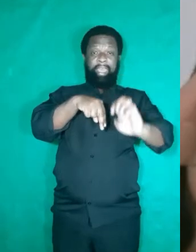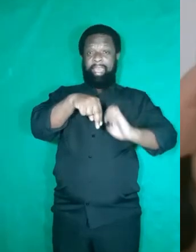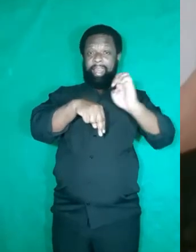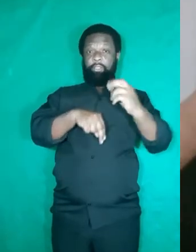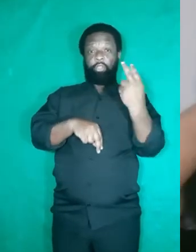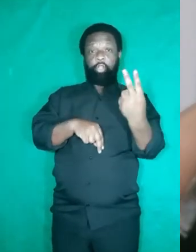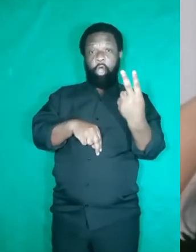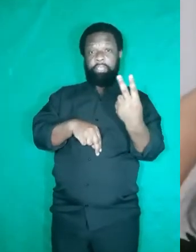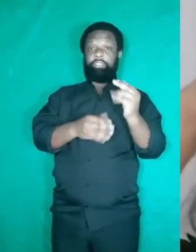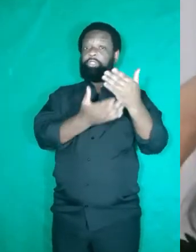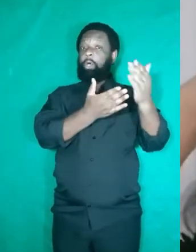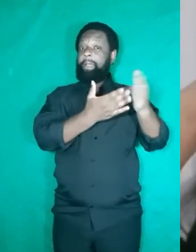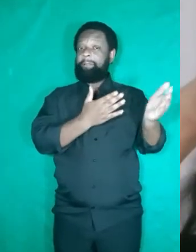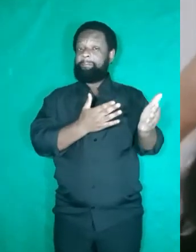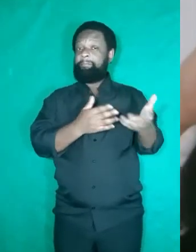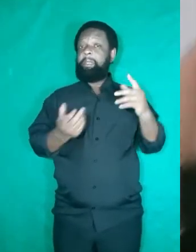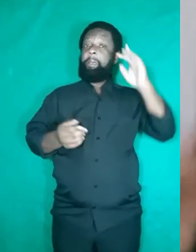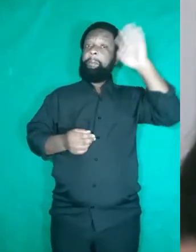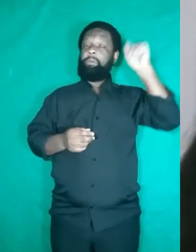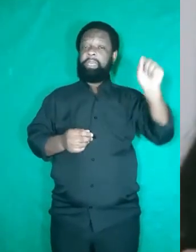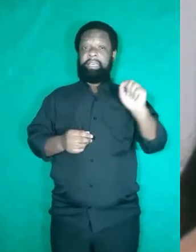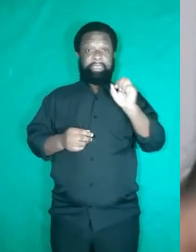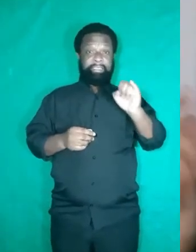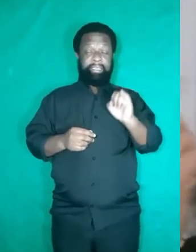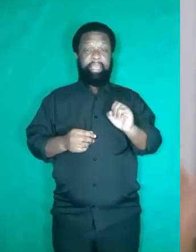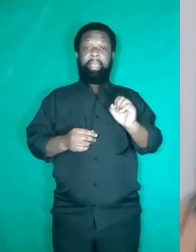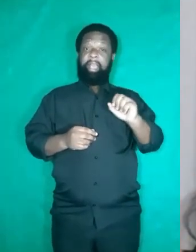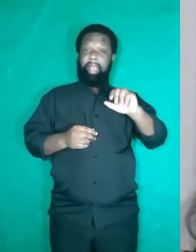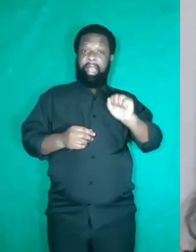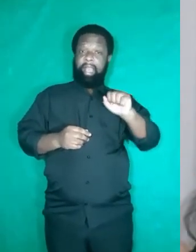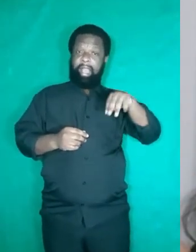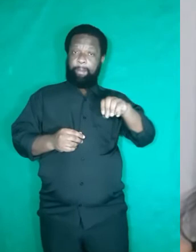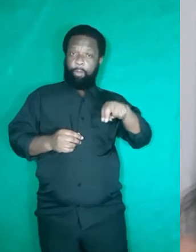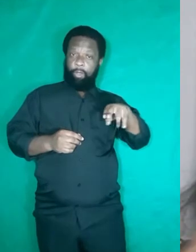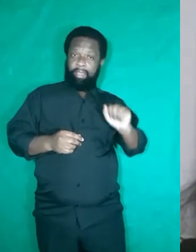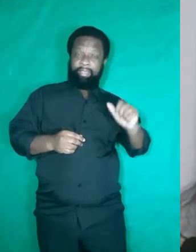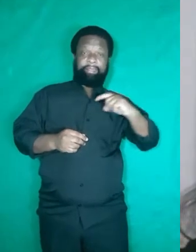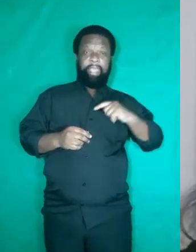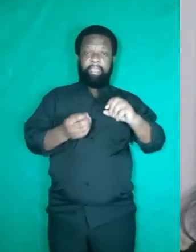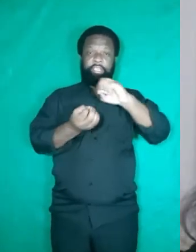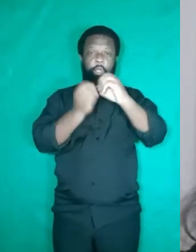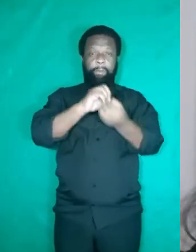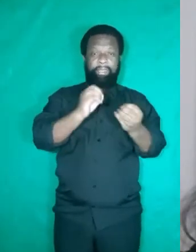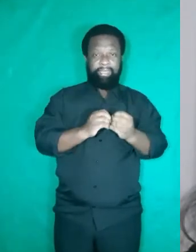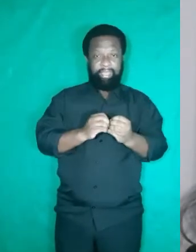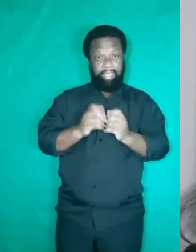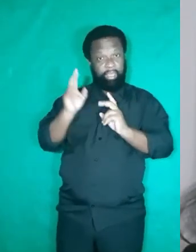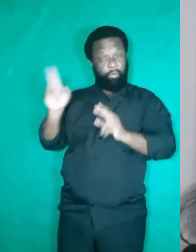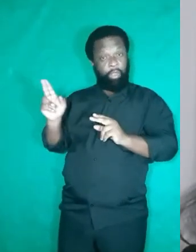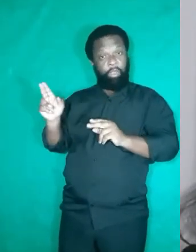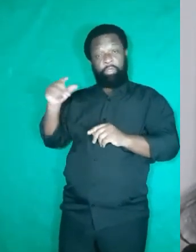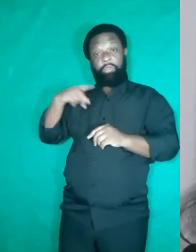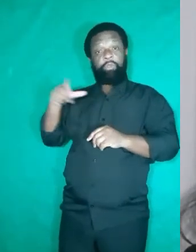se a amônia tivesse essa geometria, o par de elétrons sobrando dela, ele